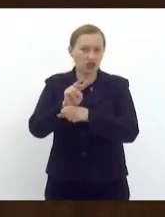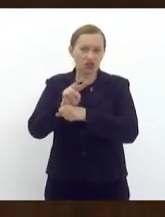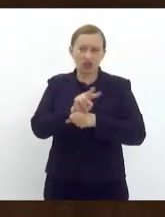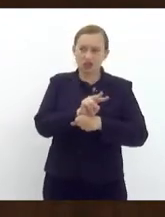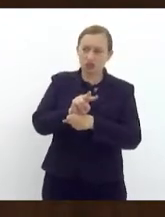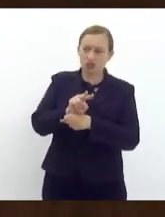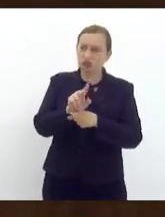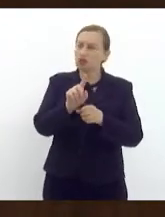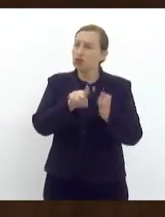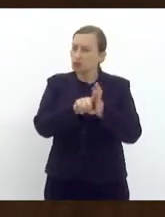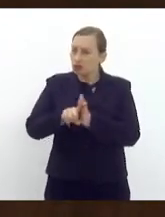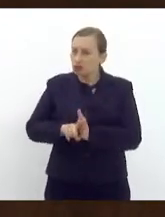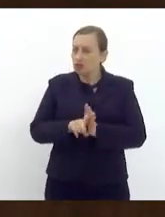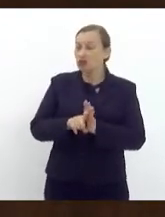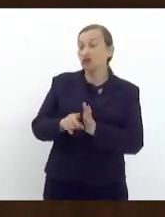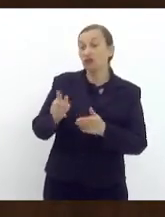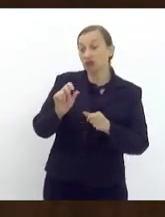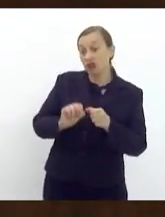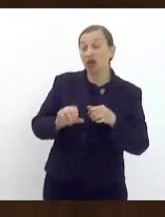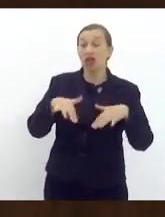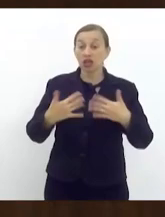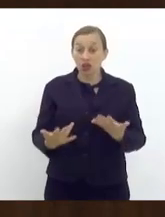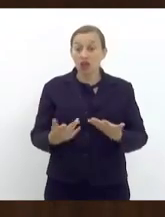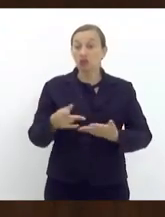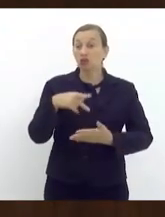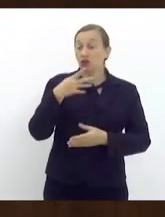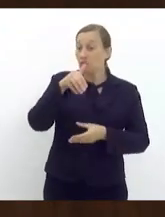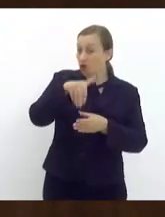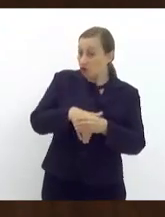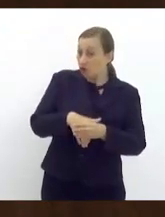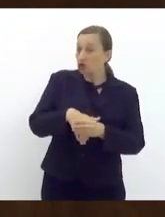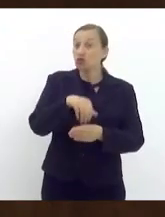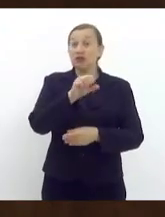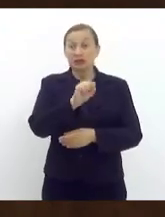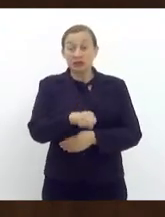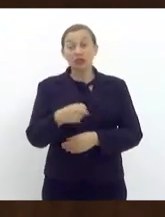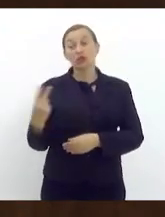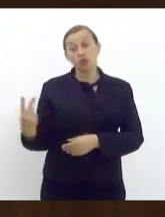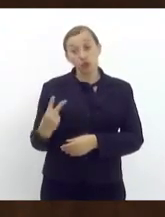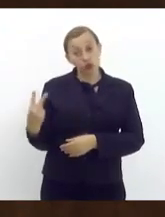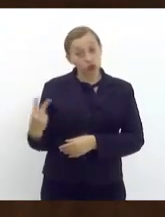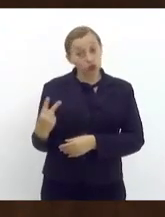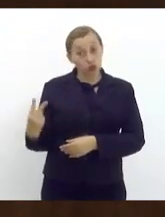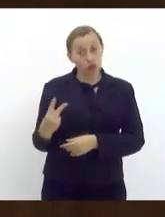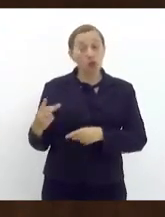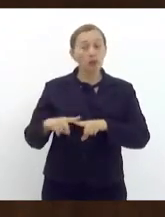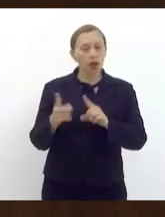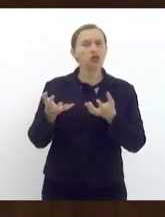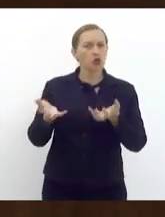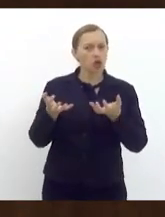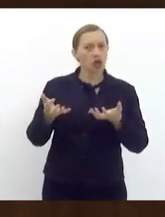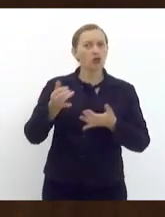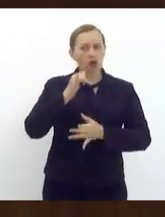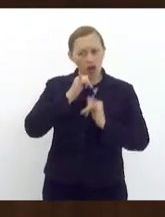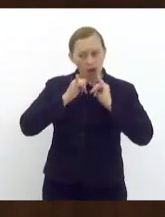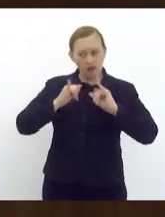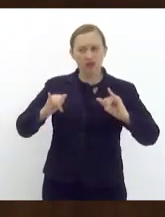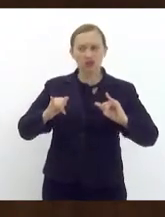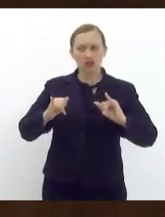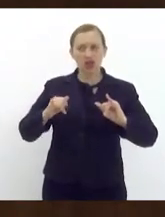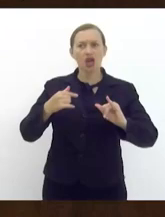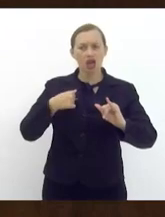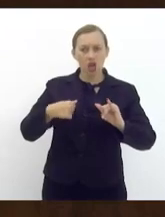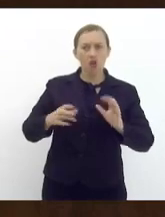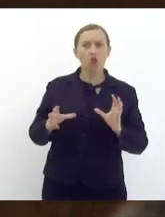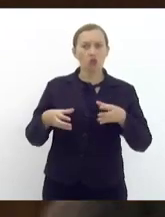fizemos. Então, eu estou consignando meus votos favoráveis para ambos, mas eu quero informar que eu, como membro